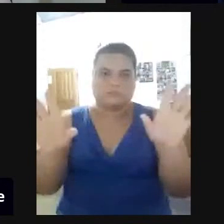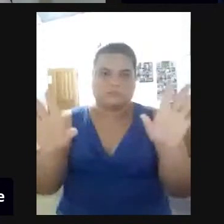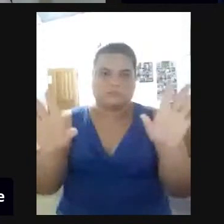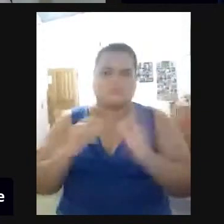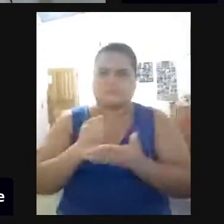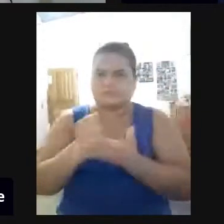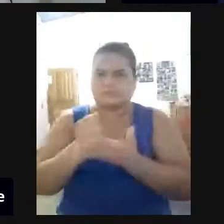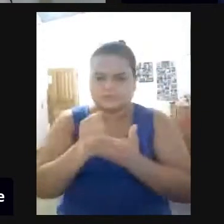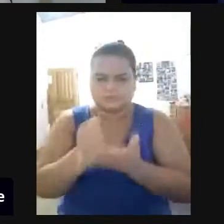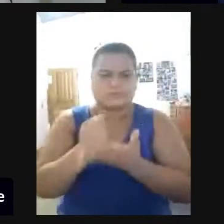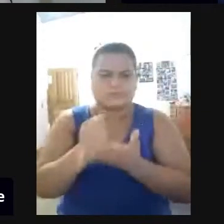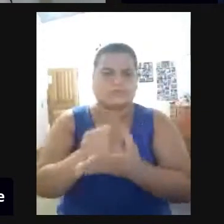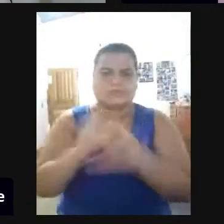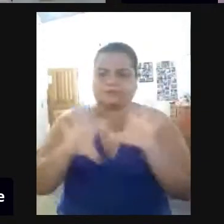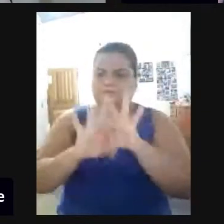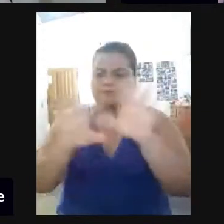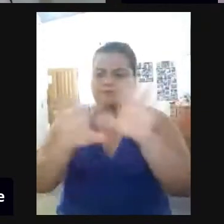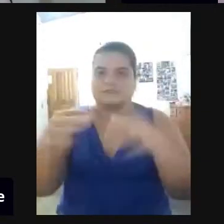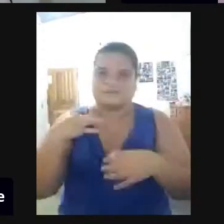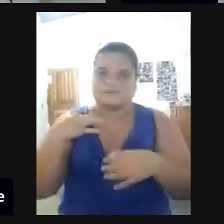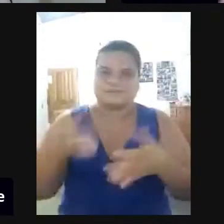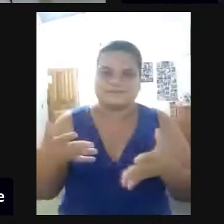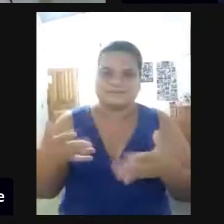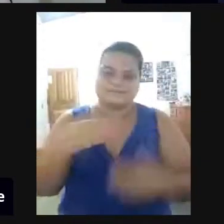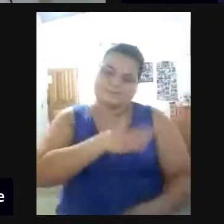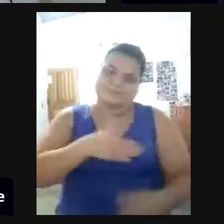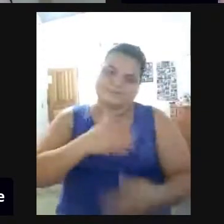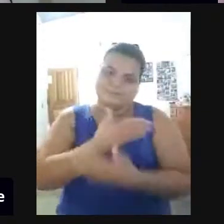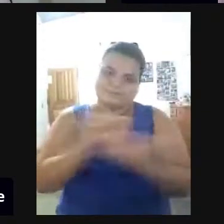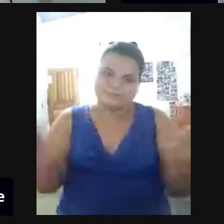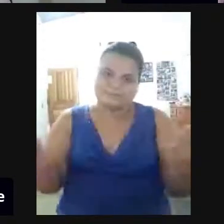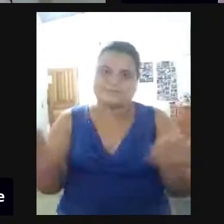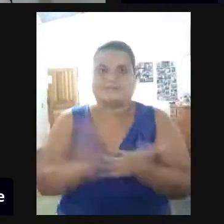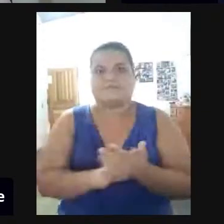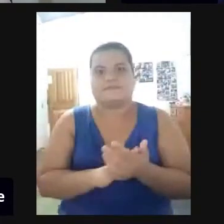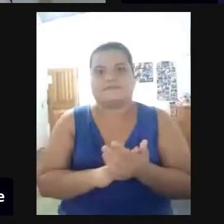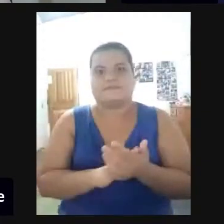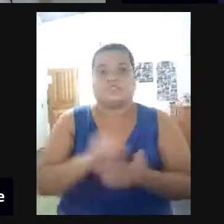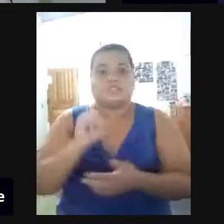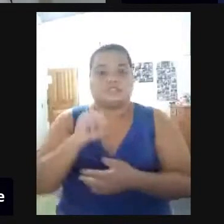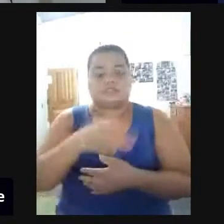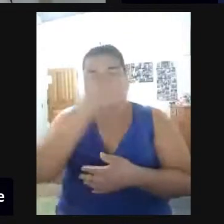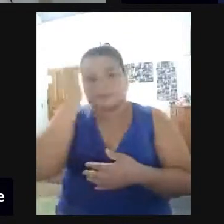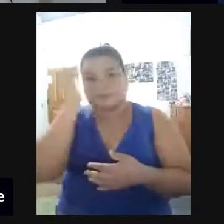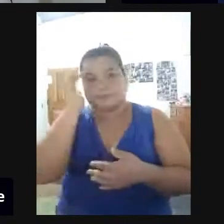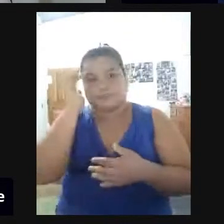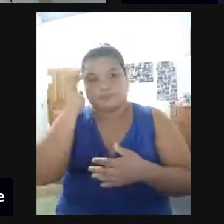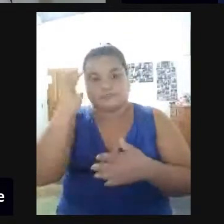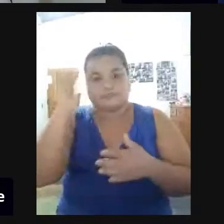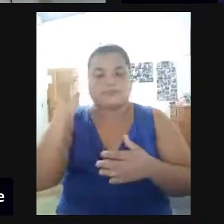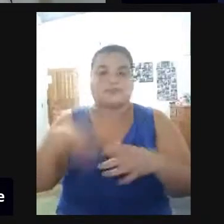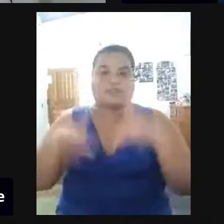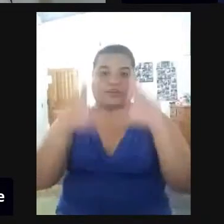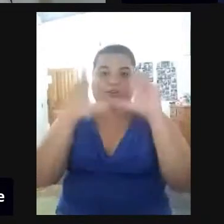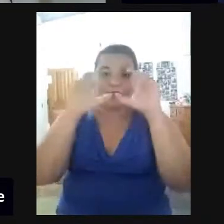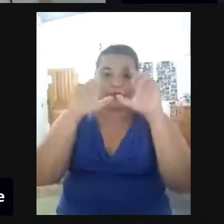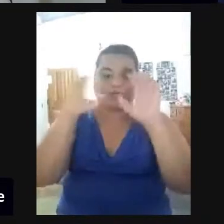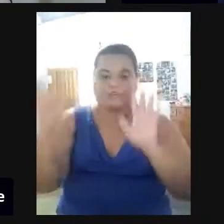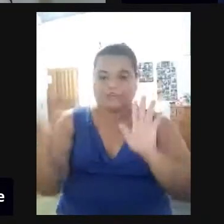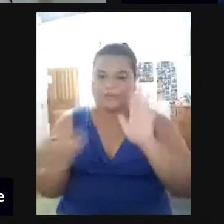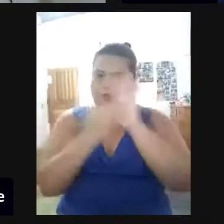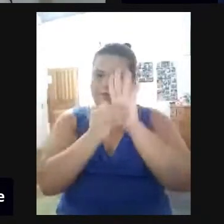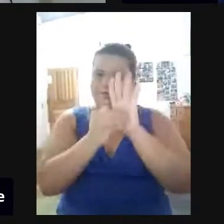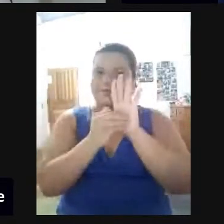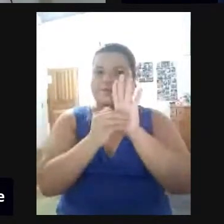Foi um prazer. E a gente pede quem tirou fotos, marque a professora Joana ali no